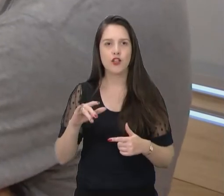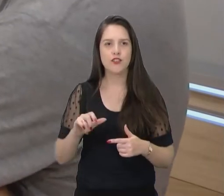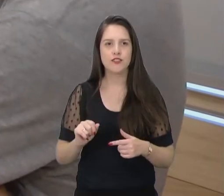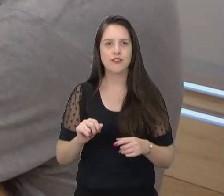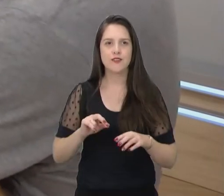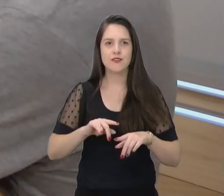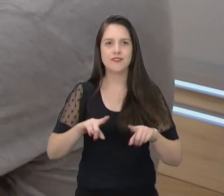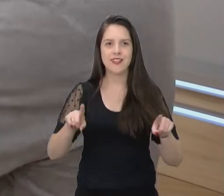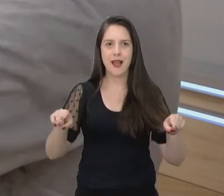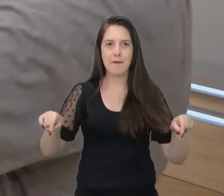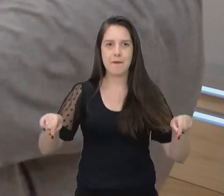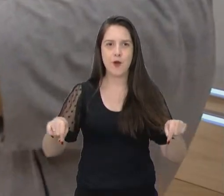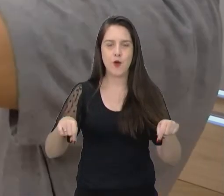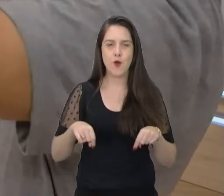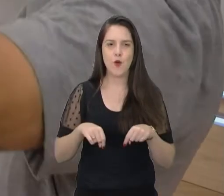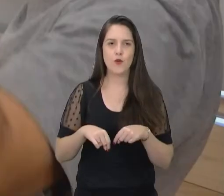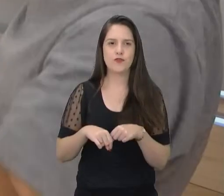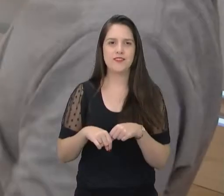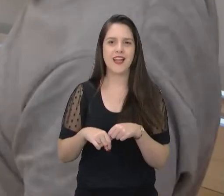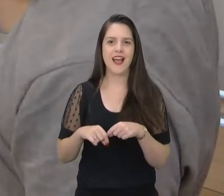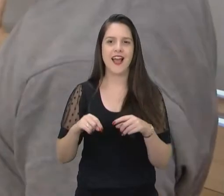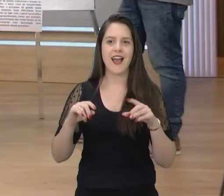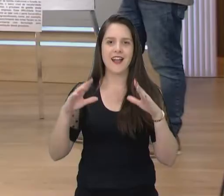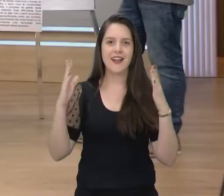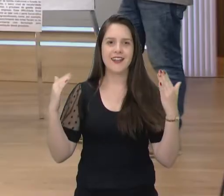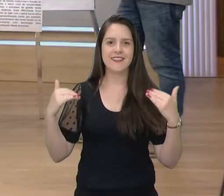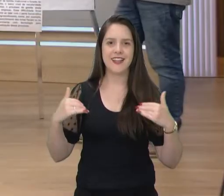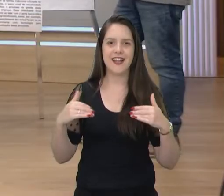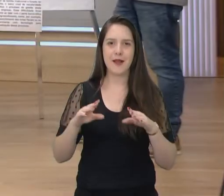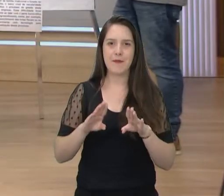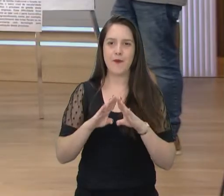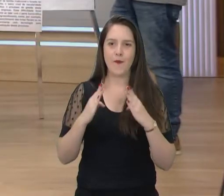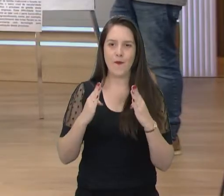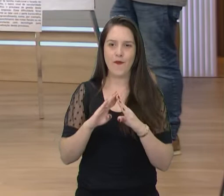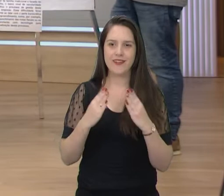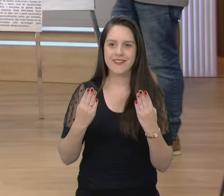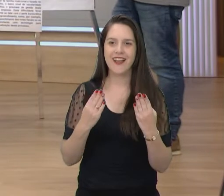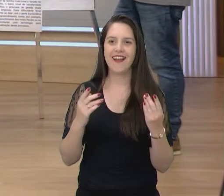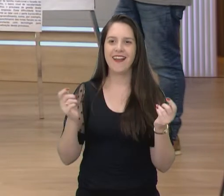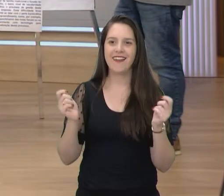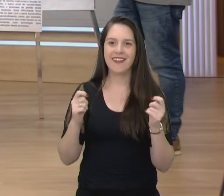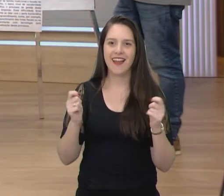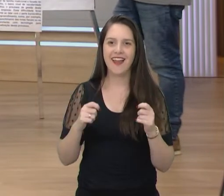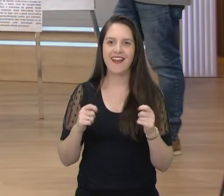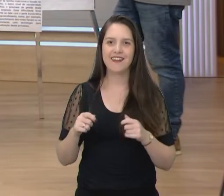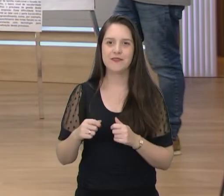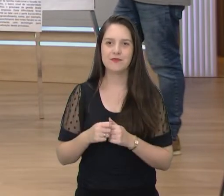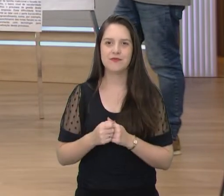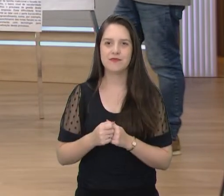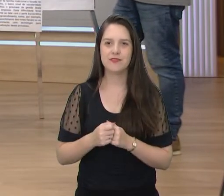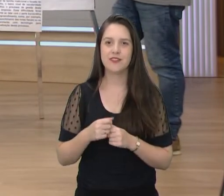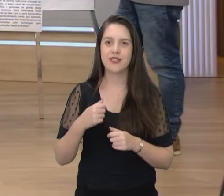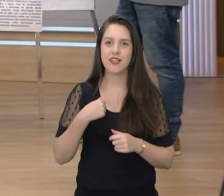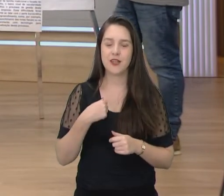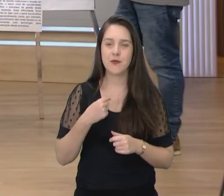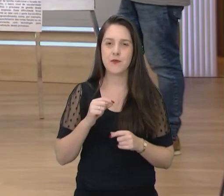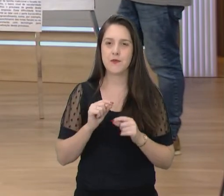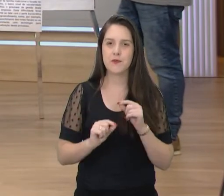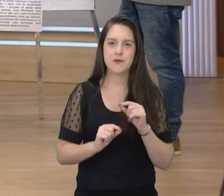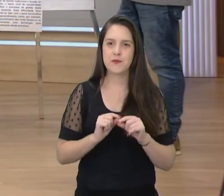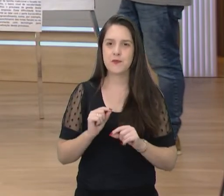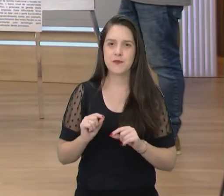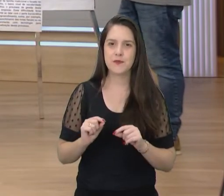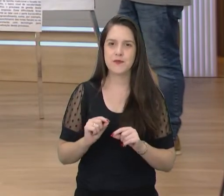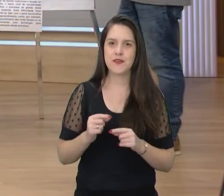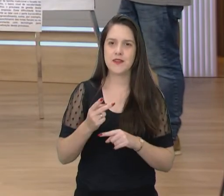pelas pontas, assim. Pelas pontas? É. Pela borda? Pela borda. Mas aqui é um texto. O texto tem borda? Então, mas sabe o que eu pensei no texto? É. Eu